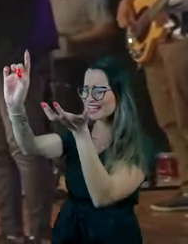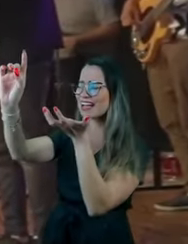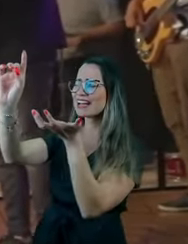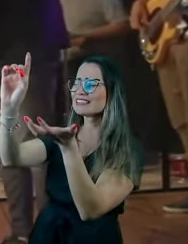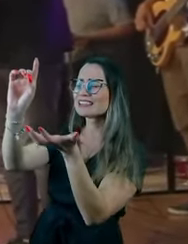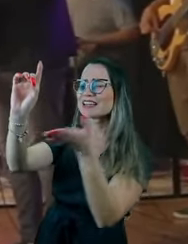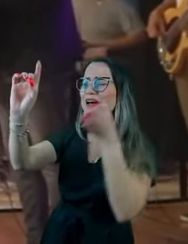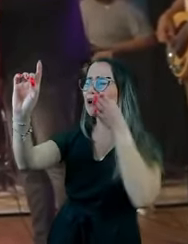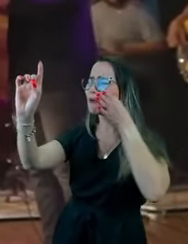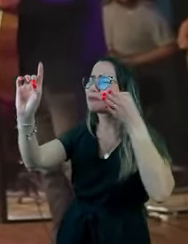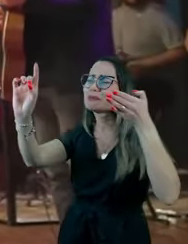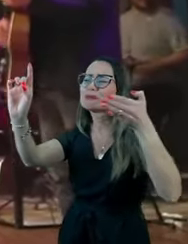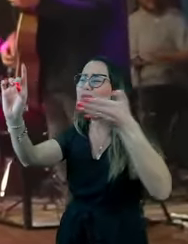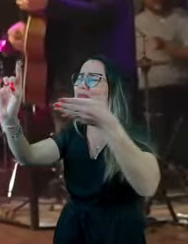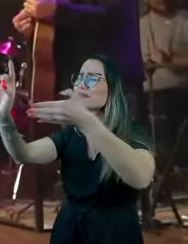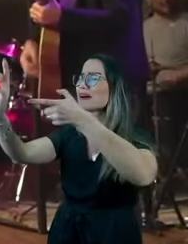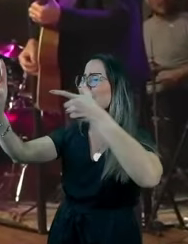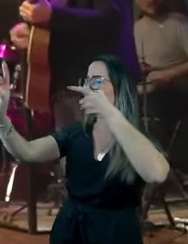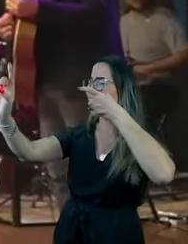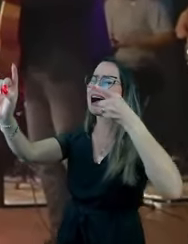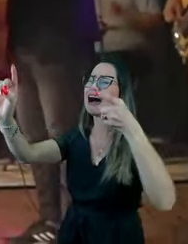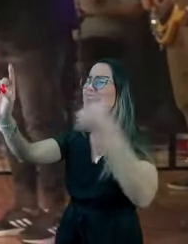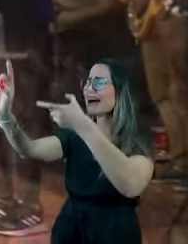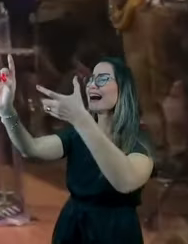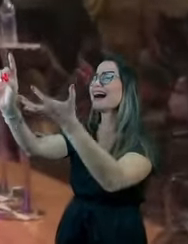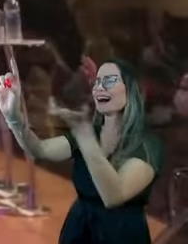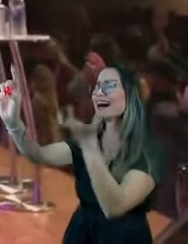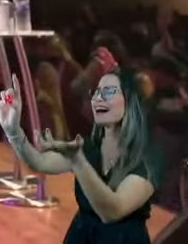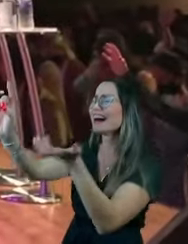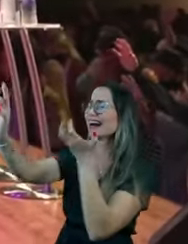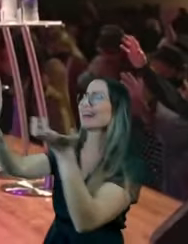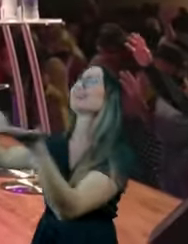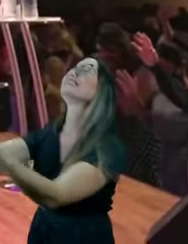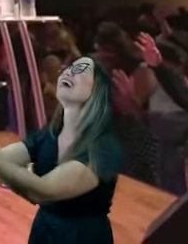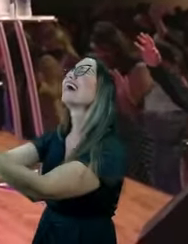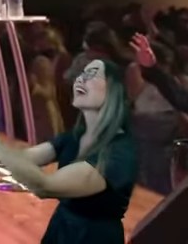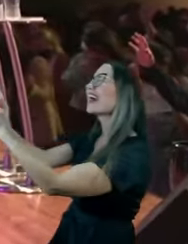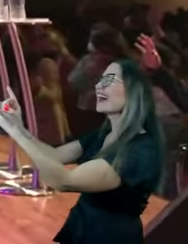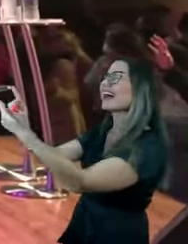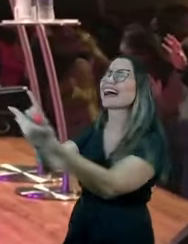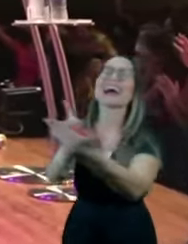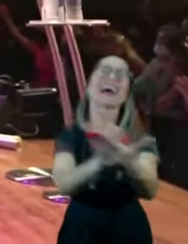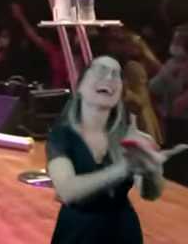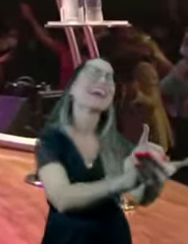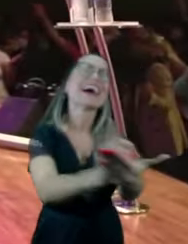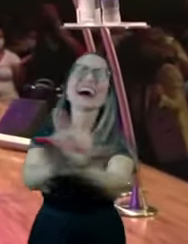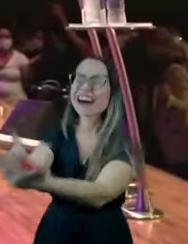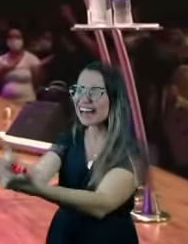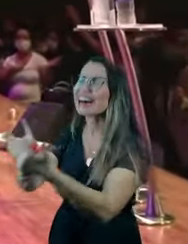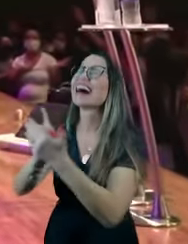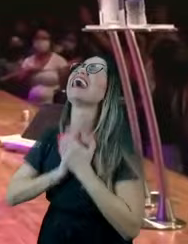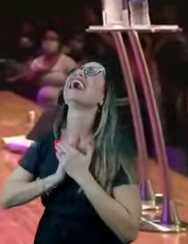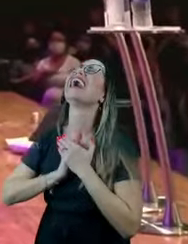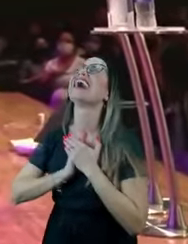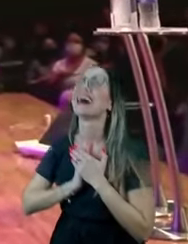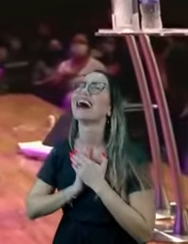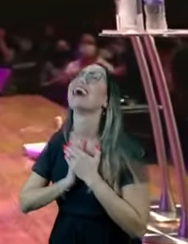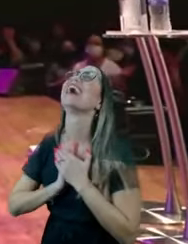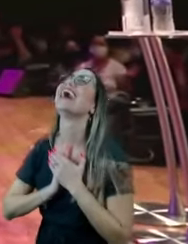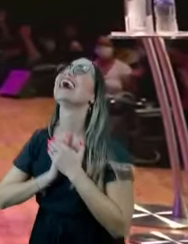mais, nada além de Ti, só quero a